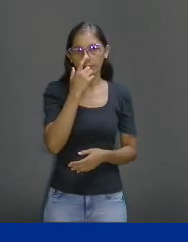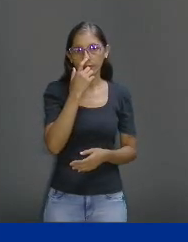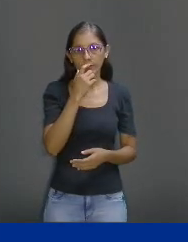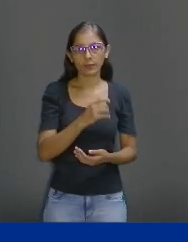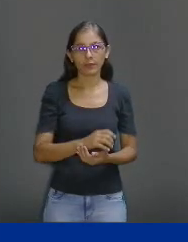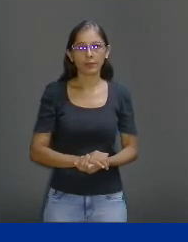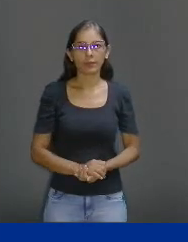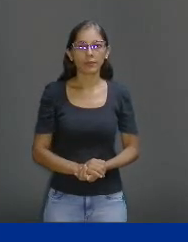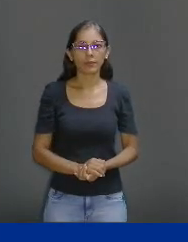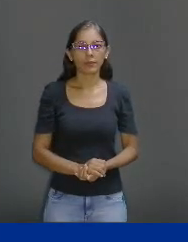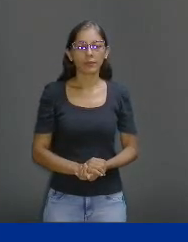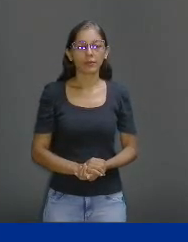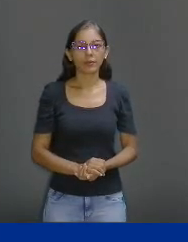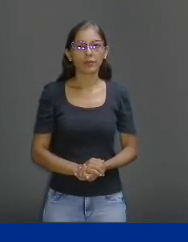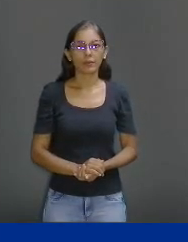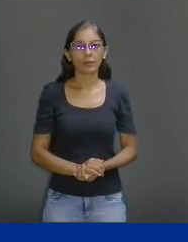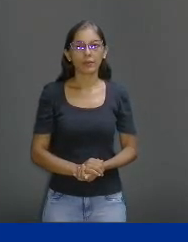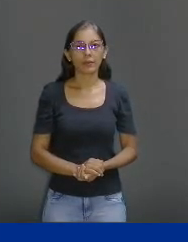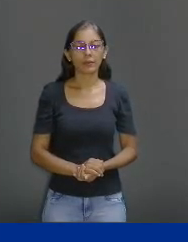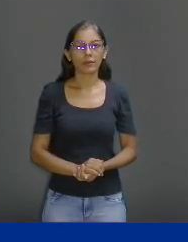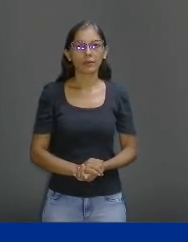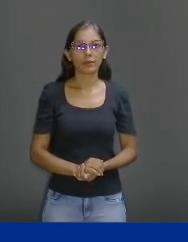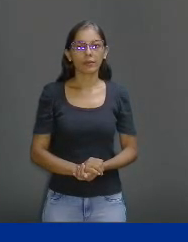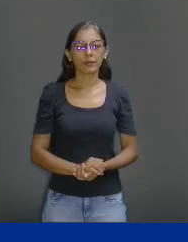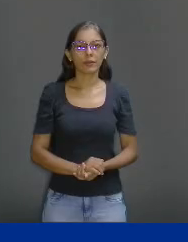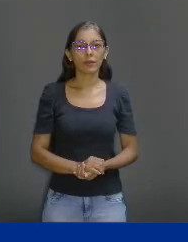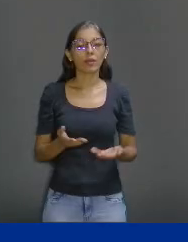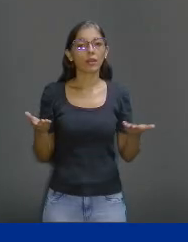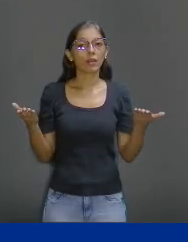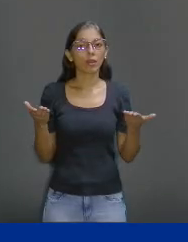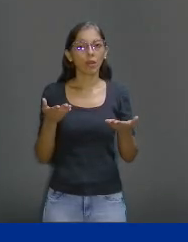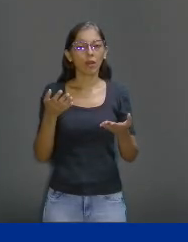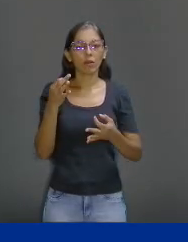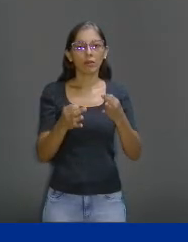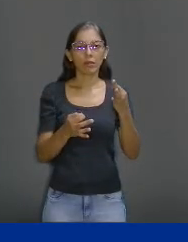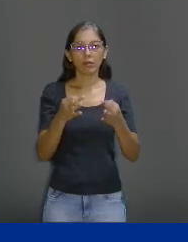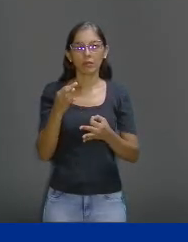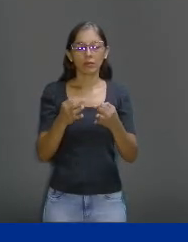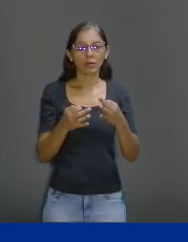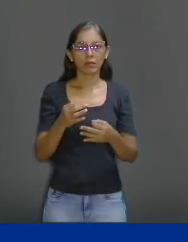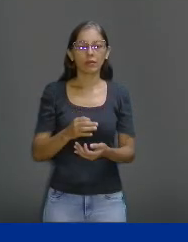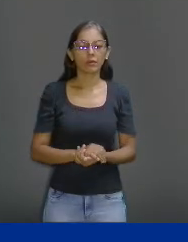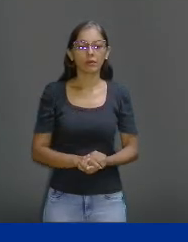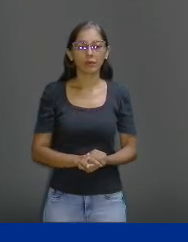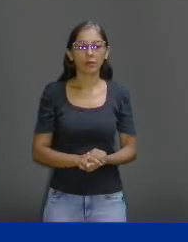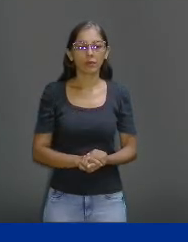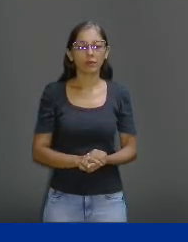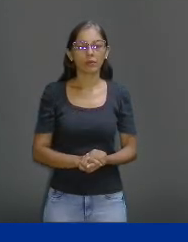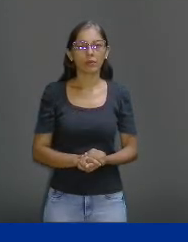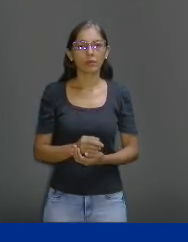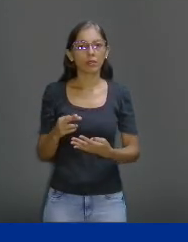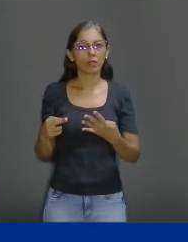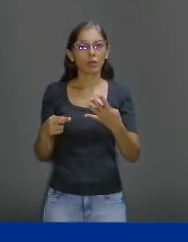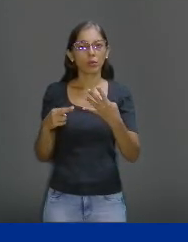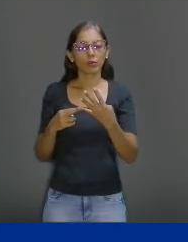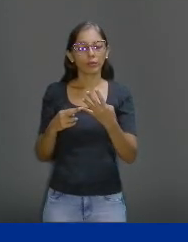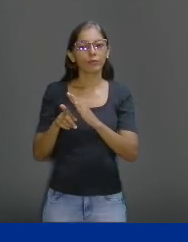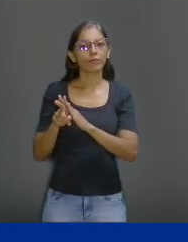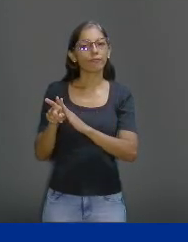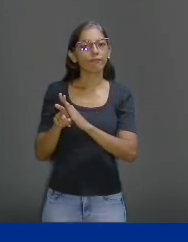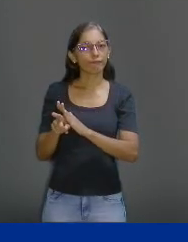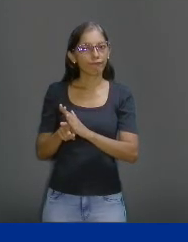aprovada a unanimidade. Em julgamento, o recurso eleitoral na ação de investigação